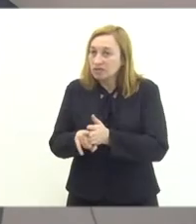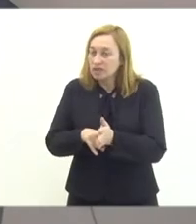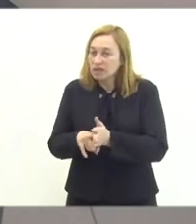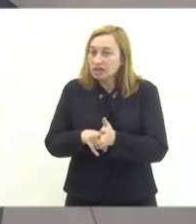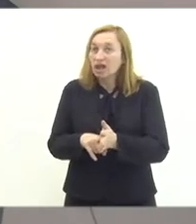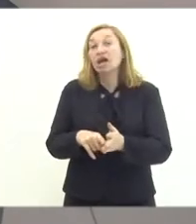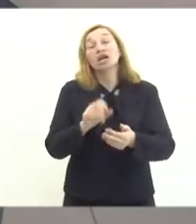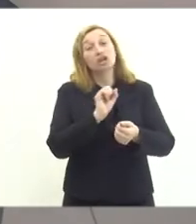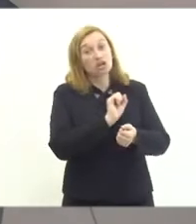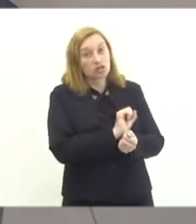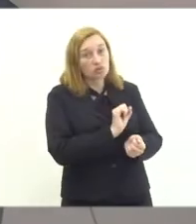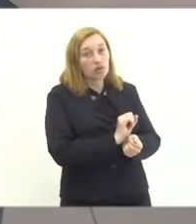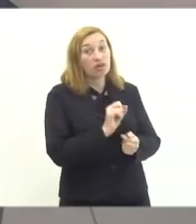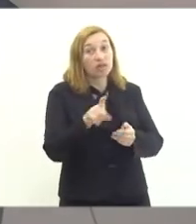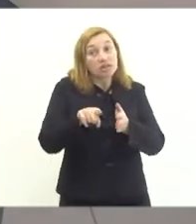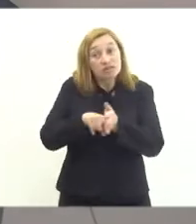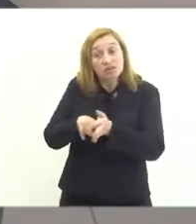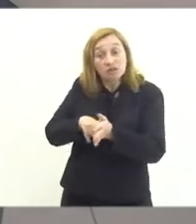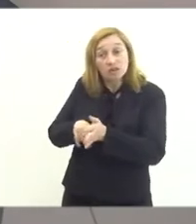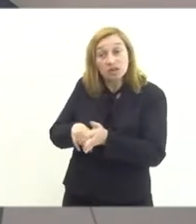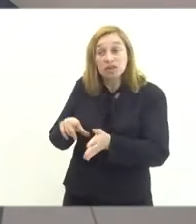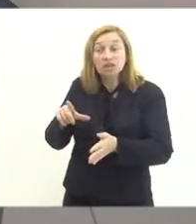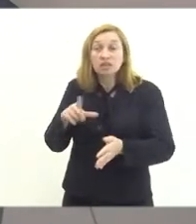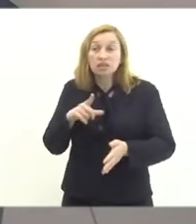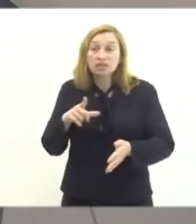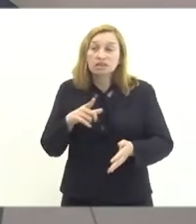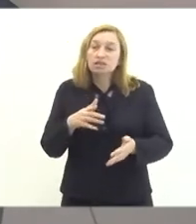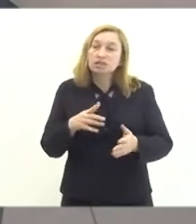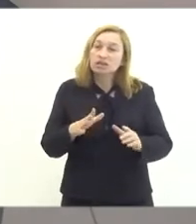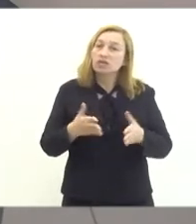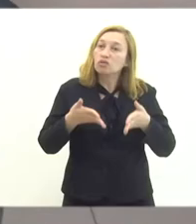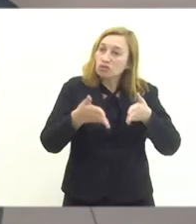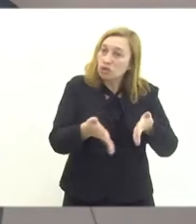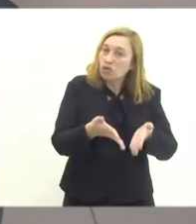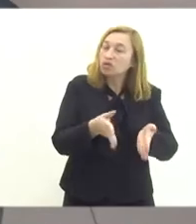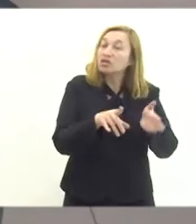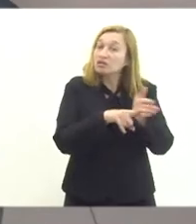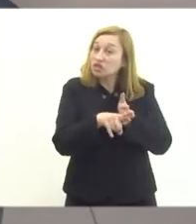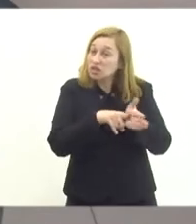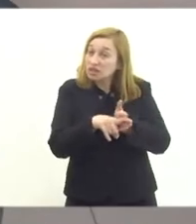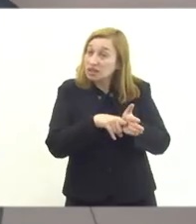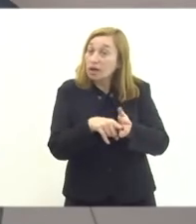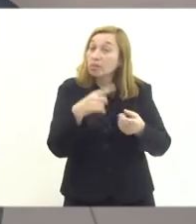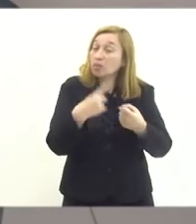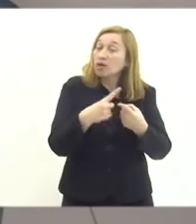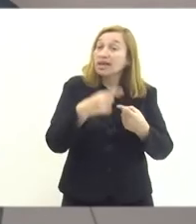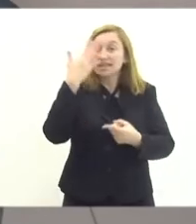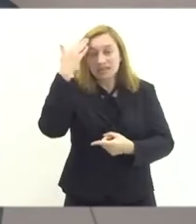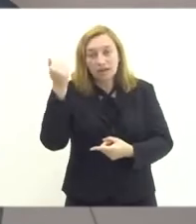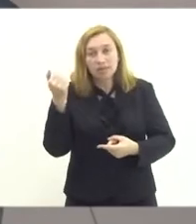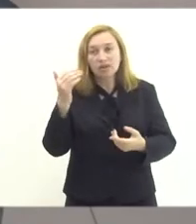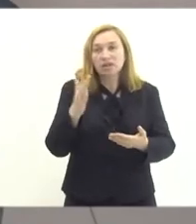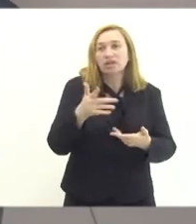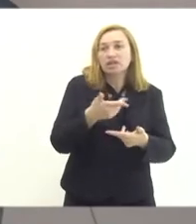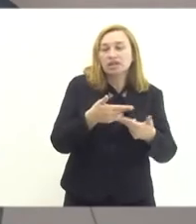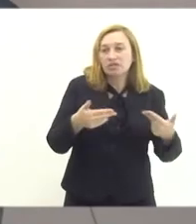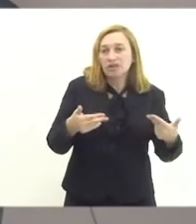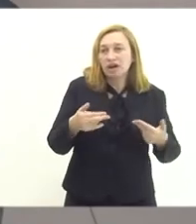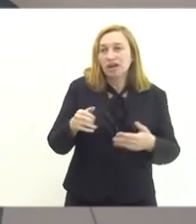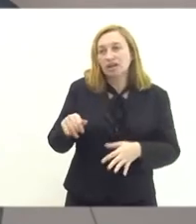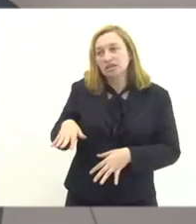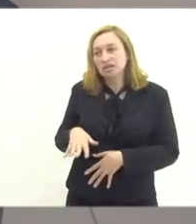espero que essa fiscalização tem o cunho fiscaliza visualizador porque sabemos que muitos essas